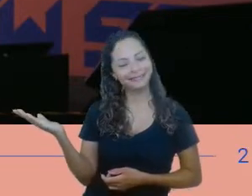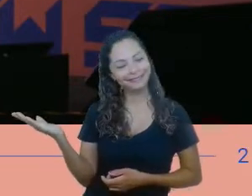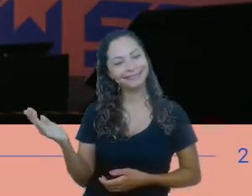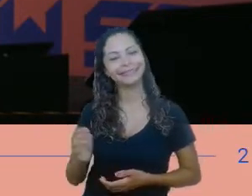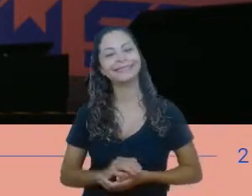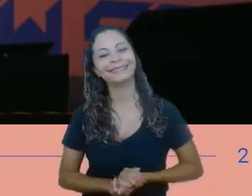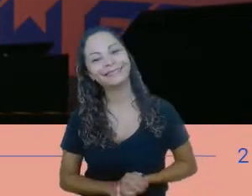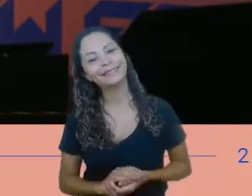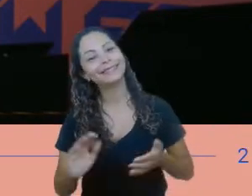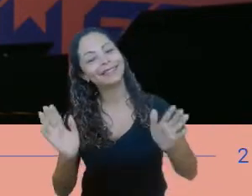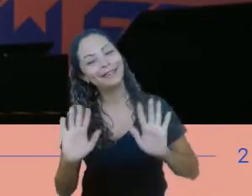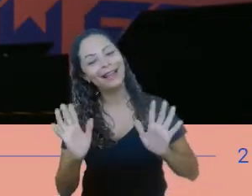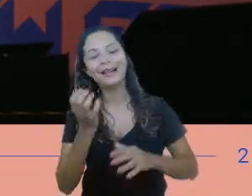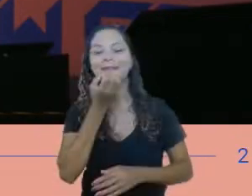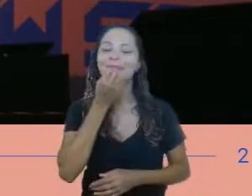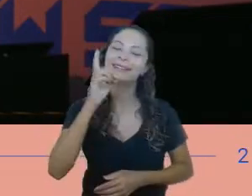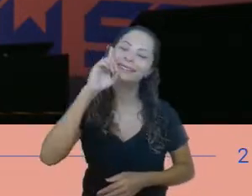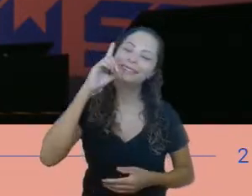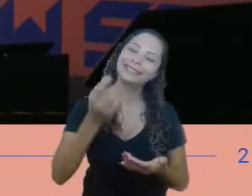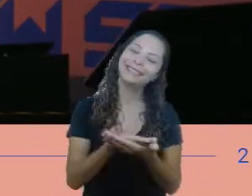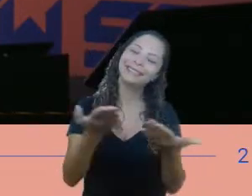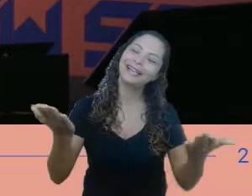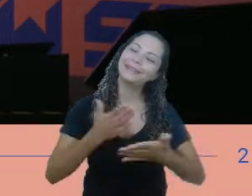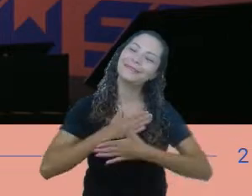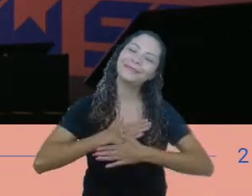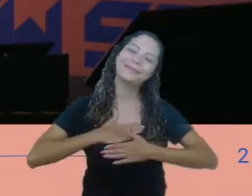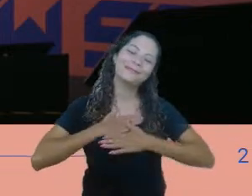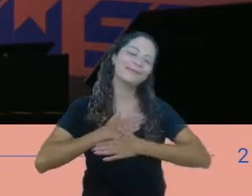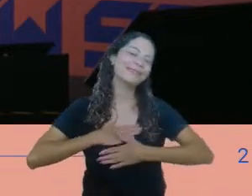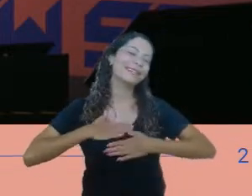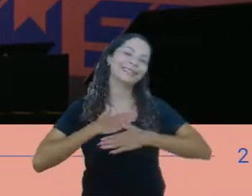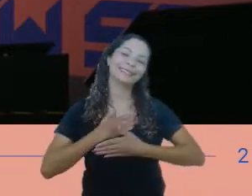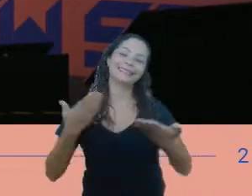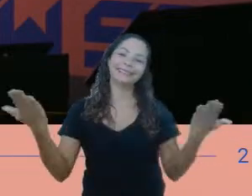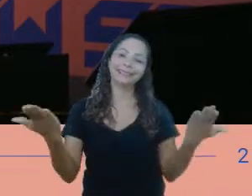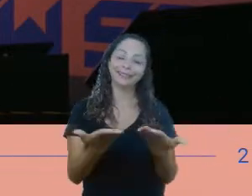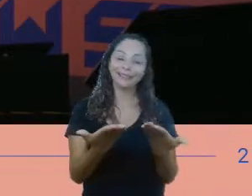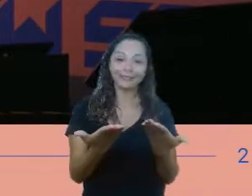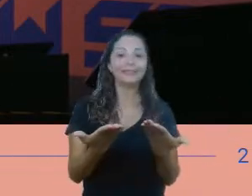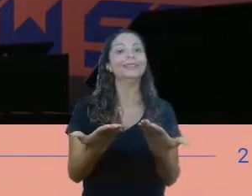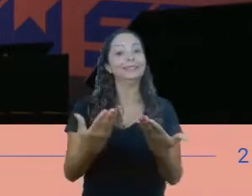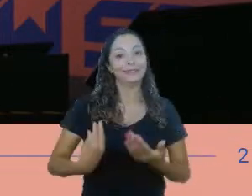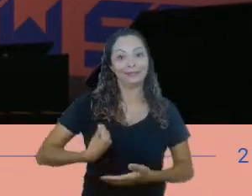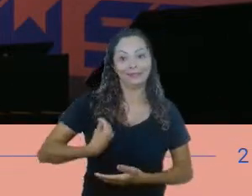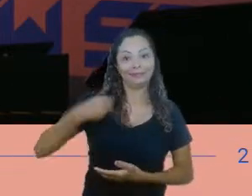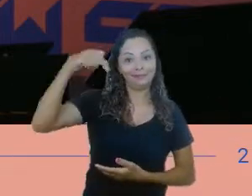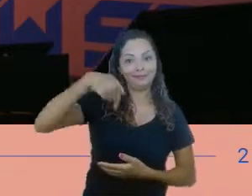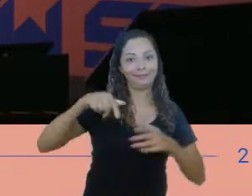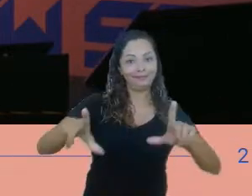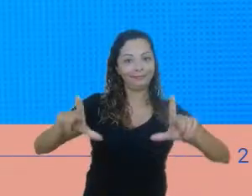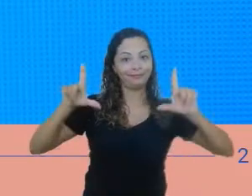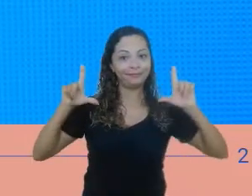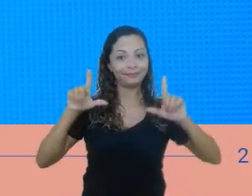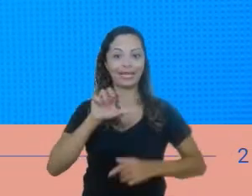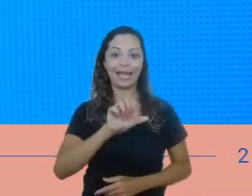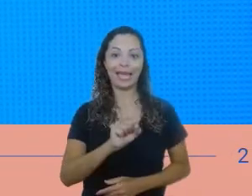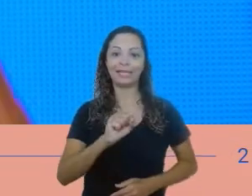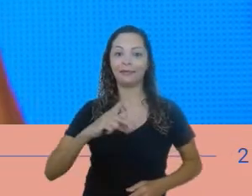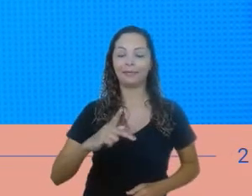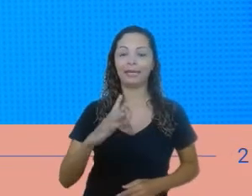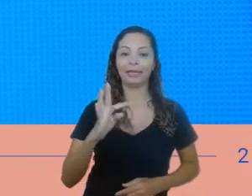Tá bom Bom dia a todos é um prazer enorme estar aqui com vocês na São Paulo Tech Week para falar um pouquinho aí da nossa